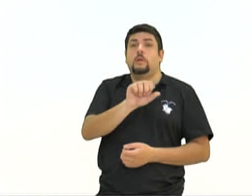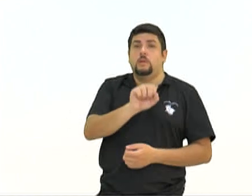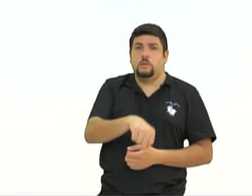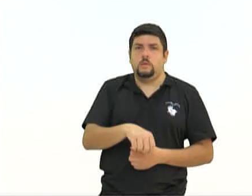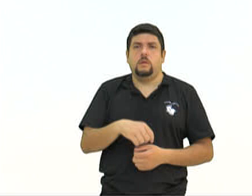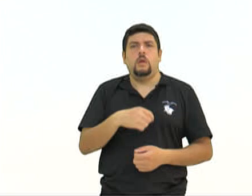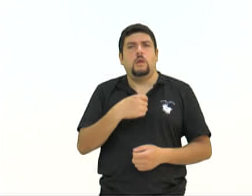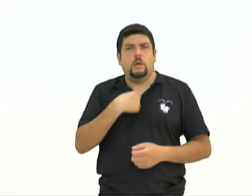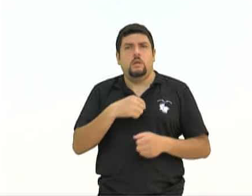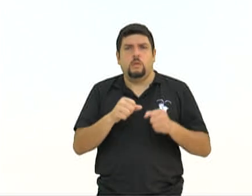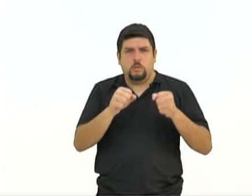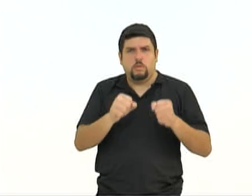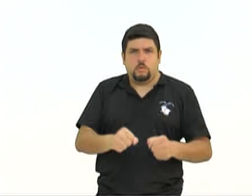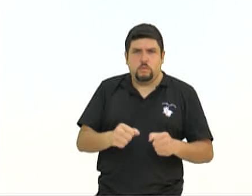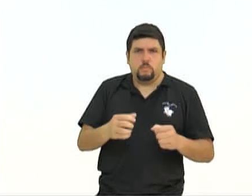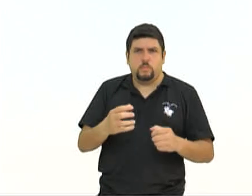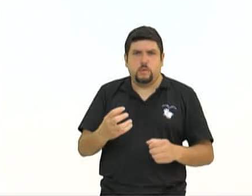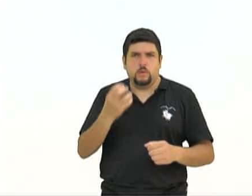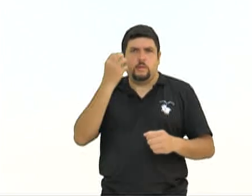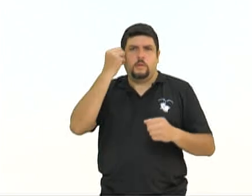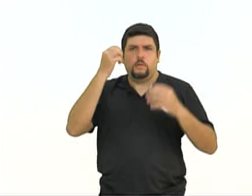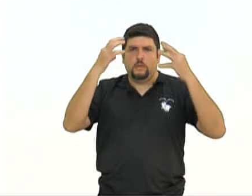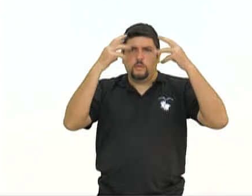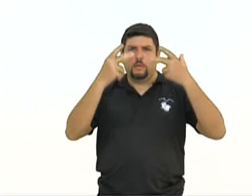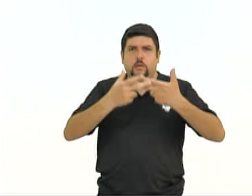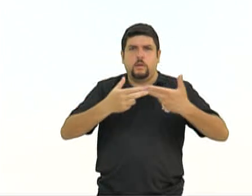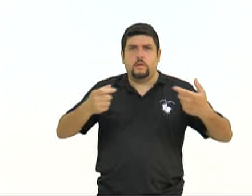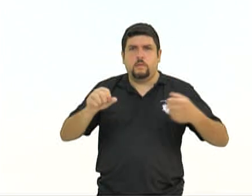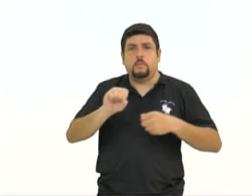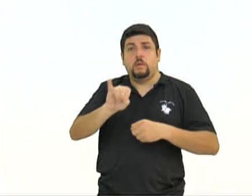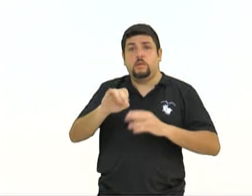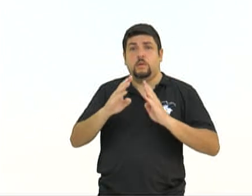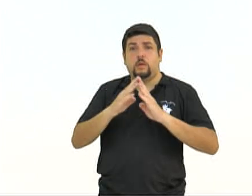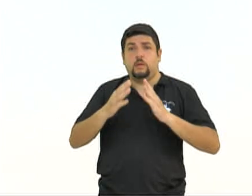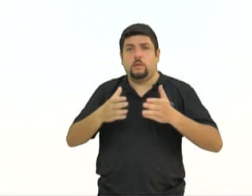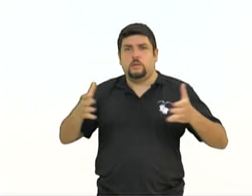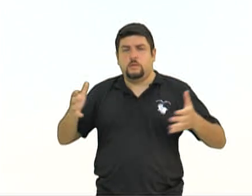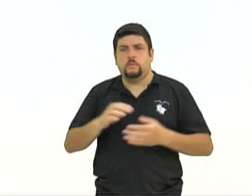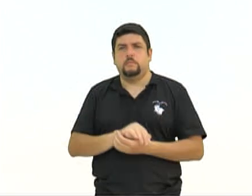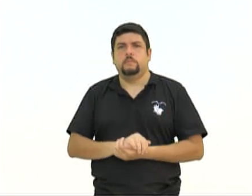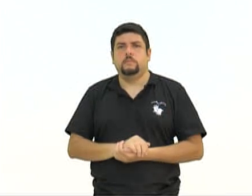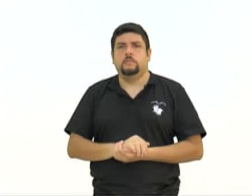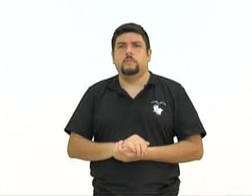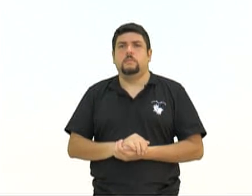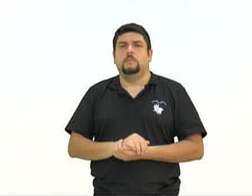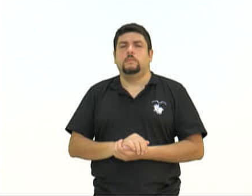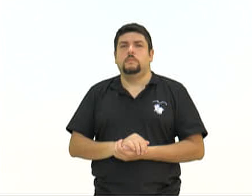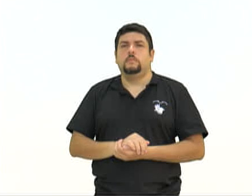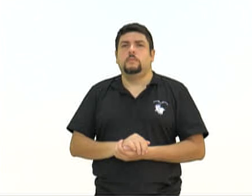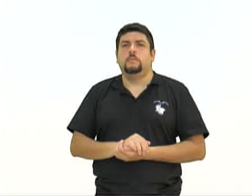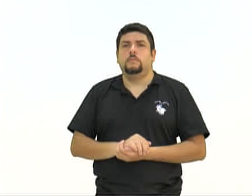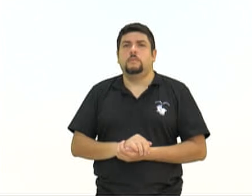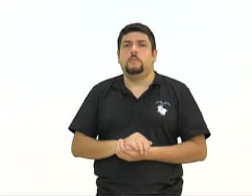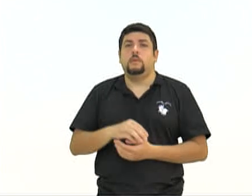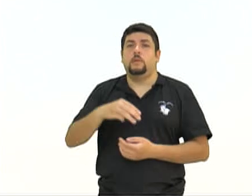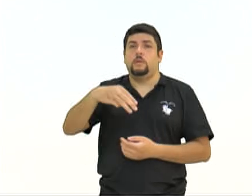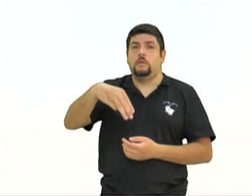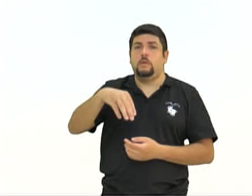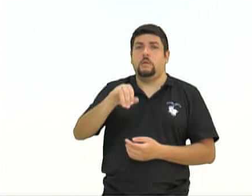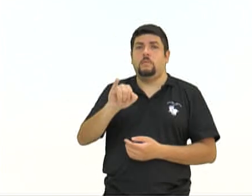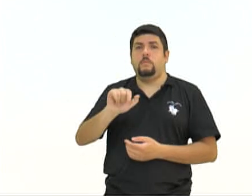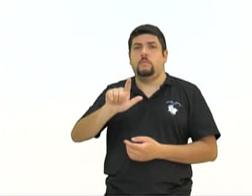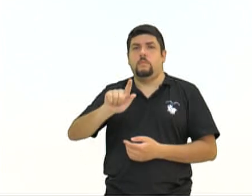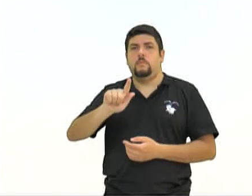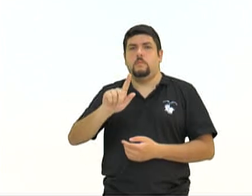adotar animais de rua se minha casa fosse maior. Na letra C, eu utilizei o might na pergunta, então might na resposta.